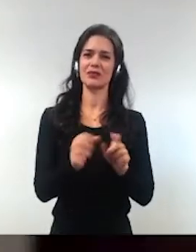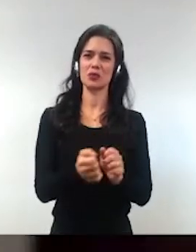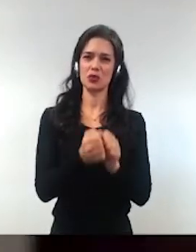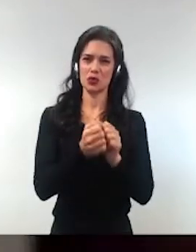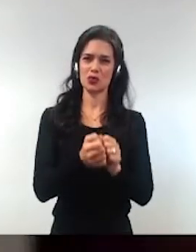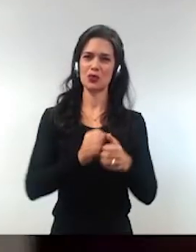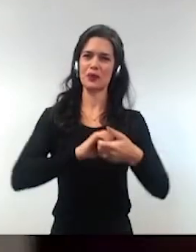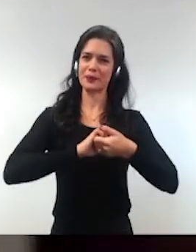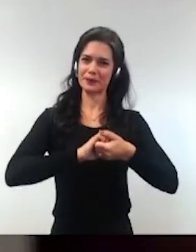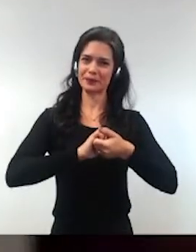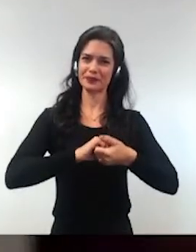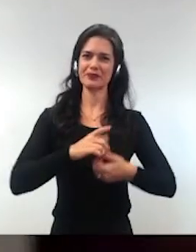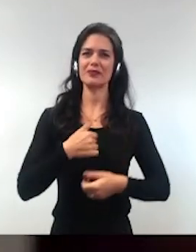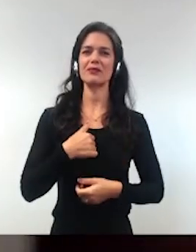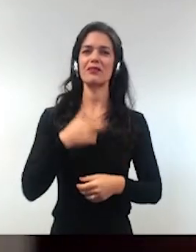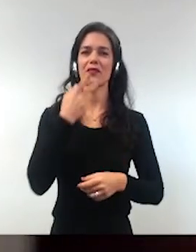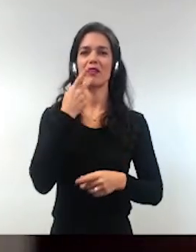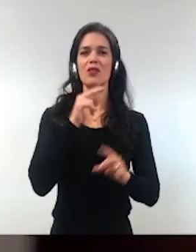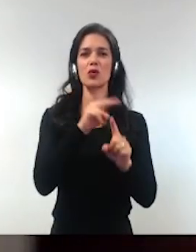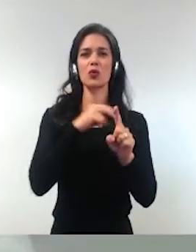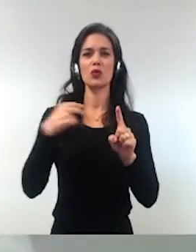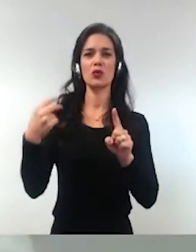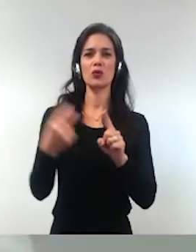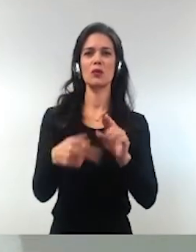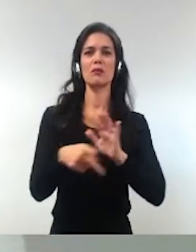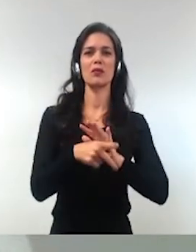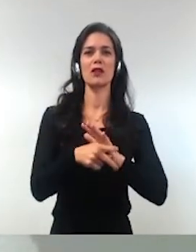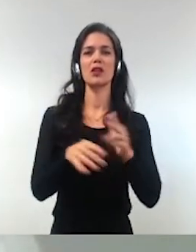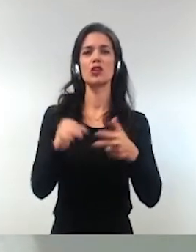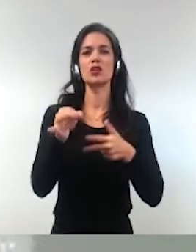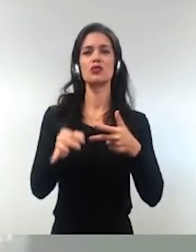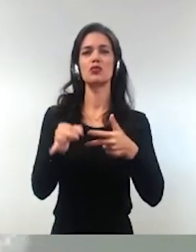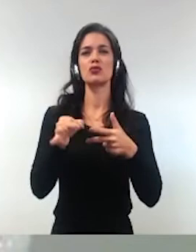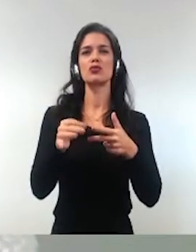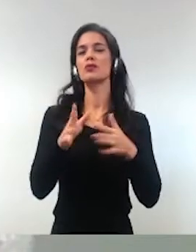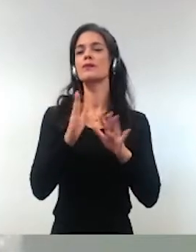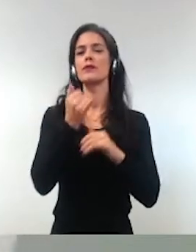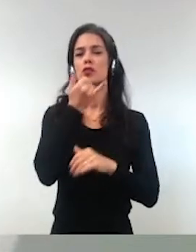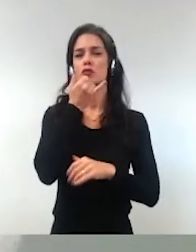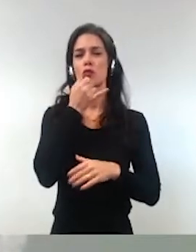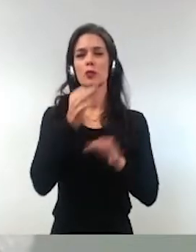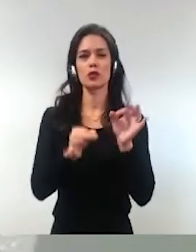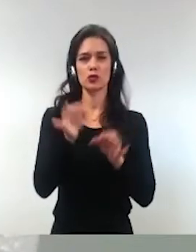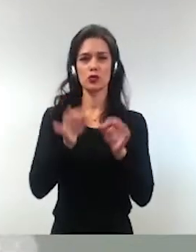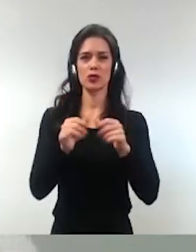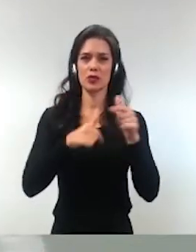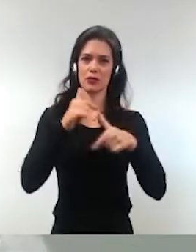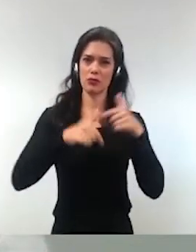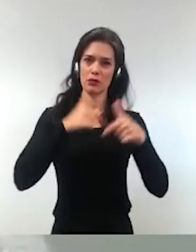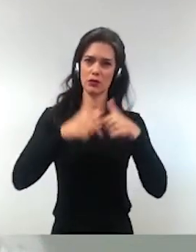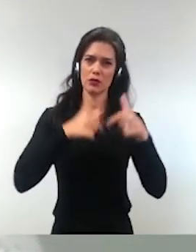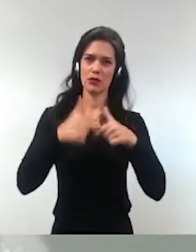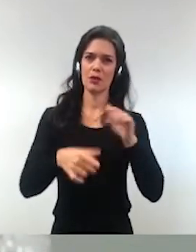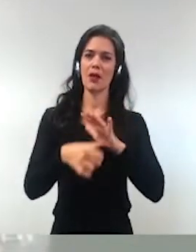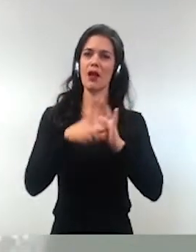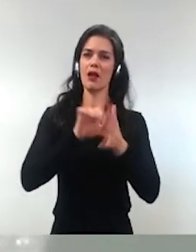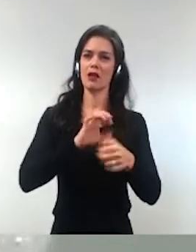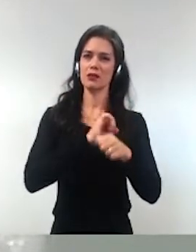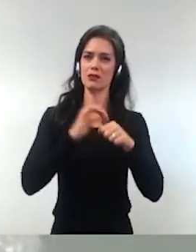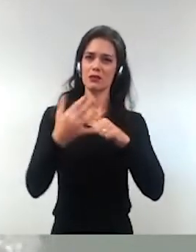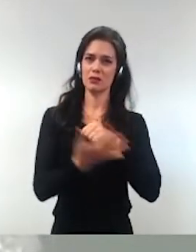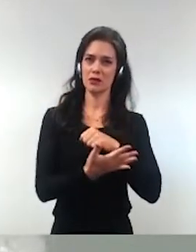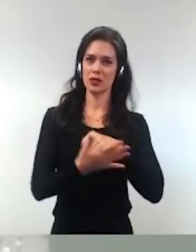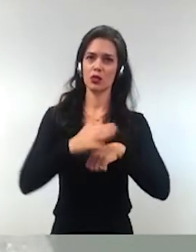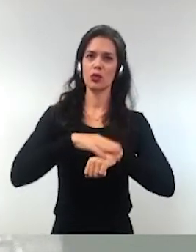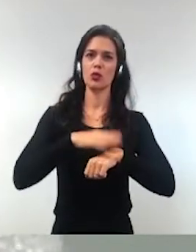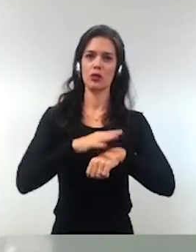Eu gostaria de falar na perspectiva, nesse momento, da Justiça do Trabalho, e numa perspectiva que é de antes da pandemia,